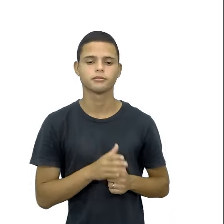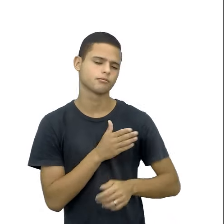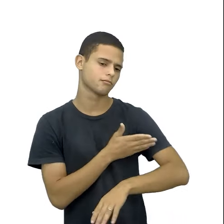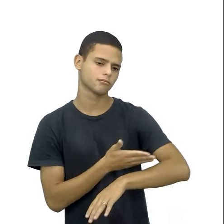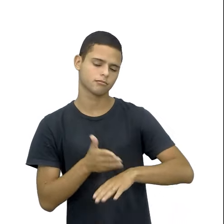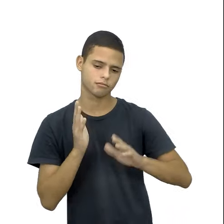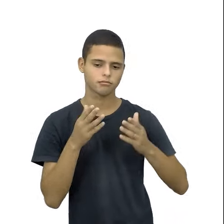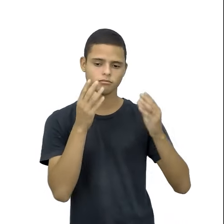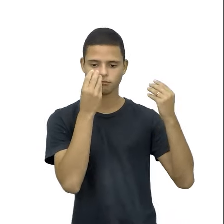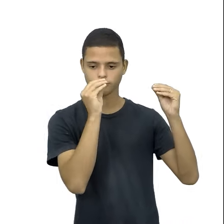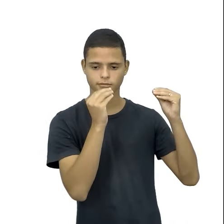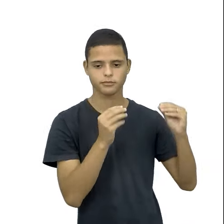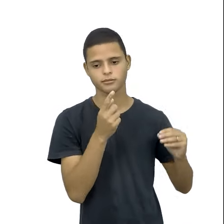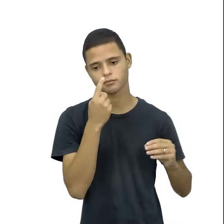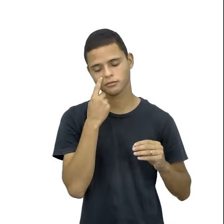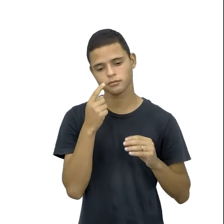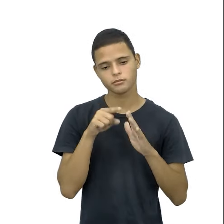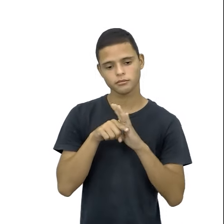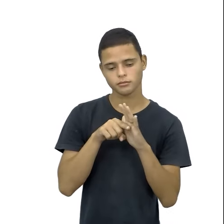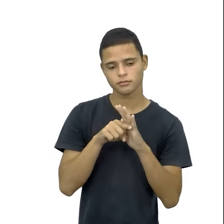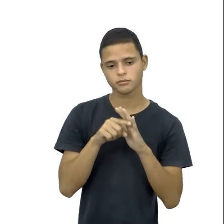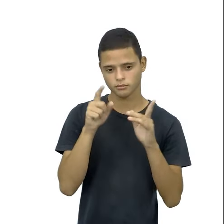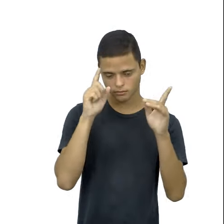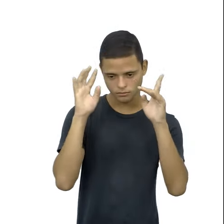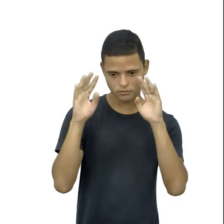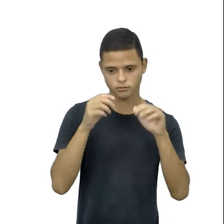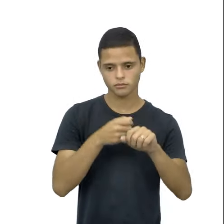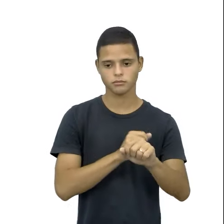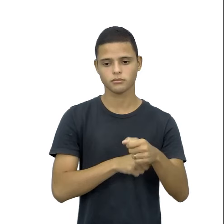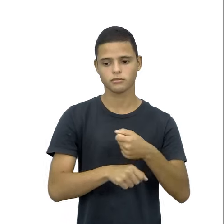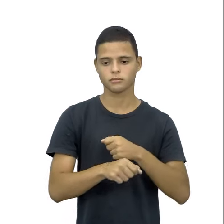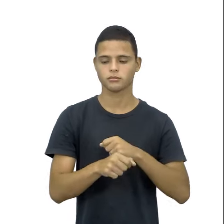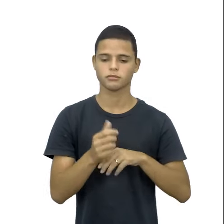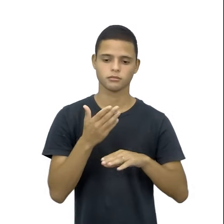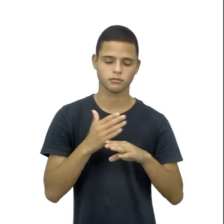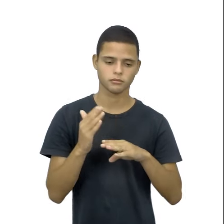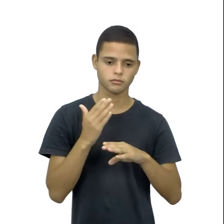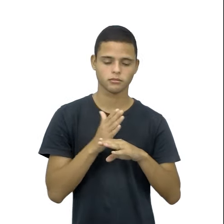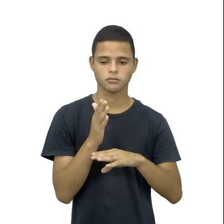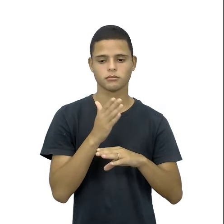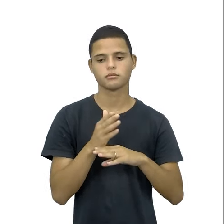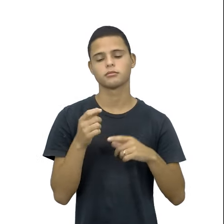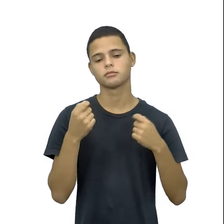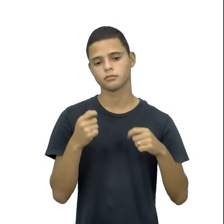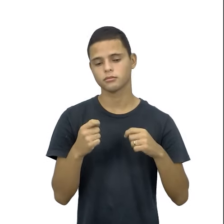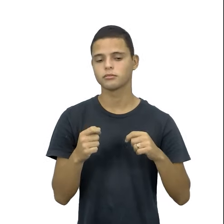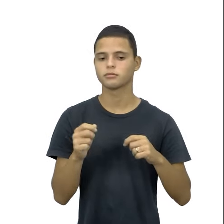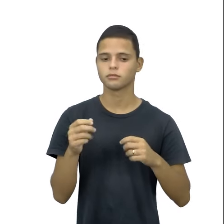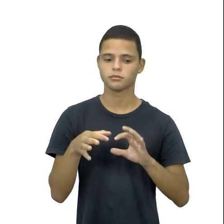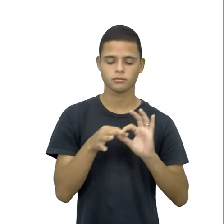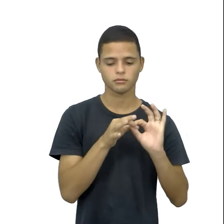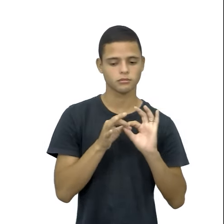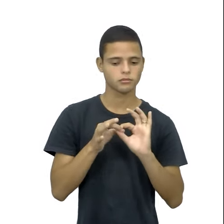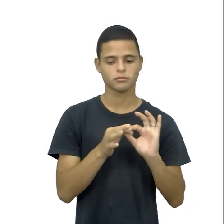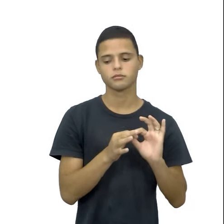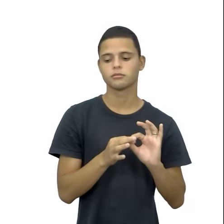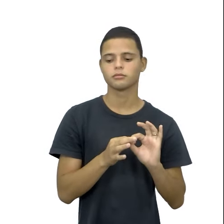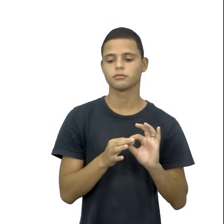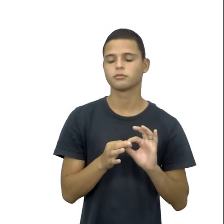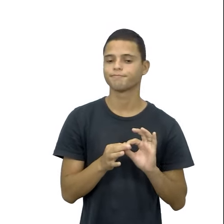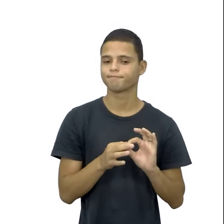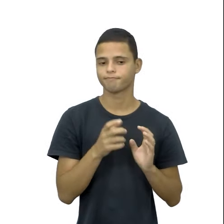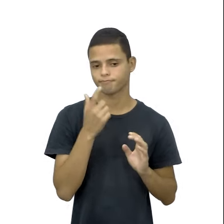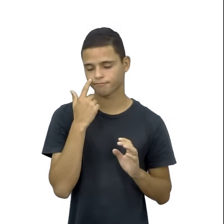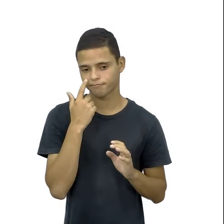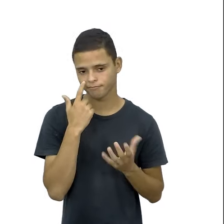gente acho que a teoria e a prática, elas precisam caminhar juntos, né? No trabalho que eu olho a teoria, eu olho